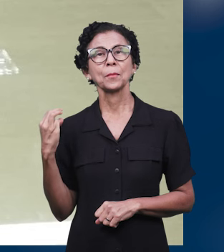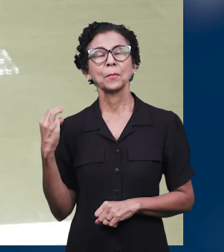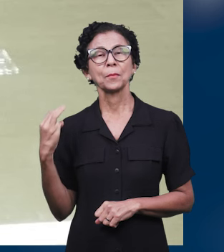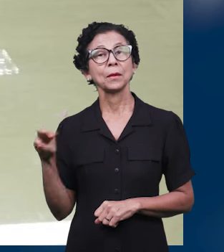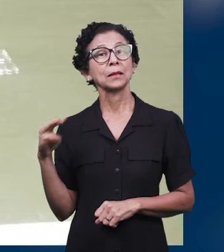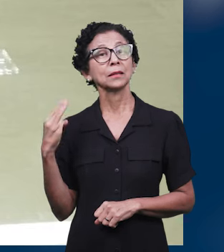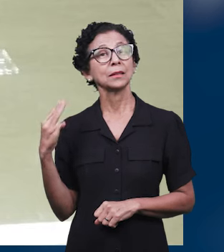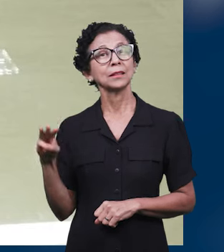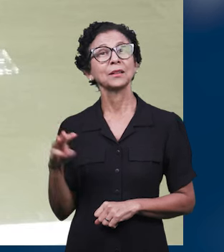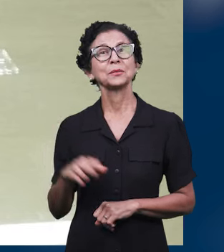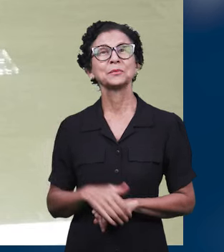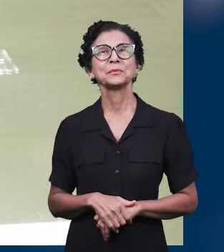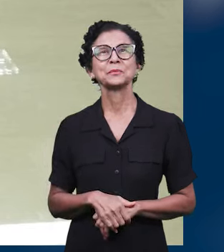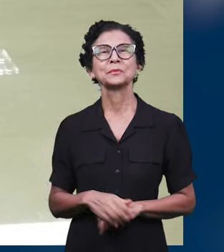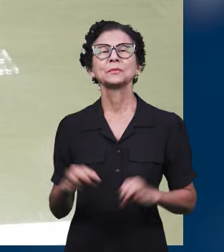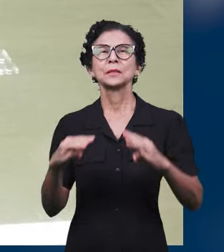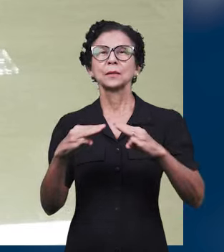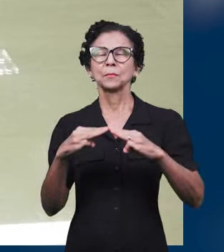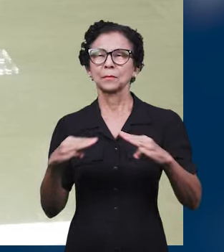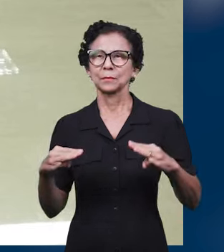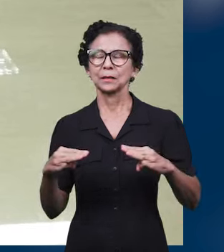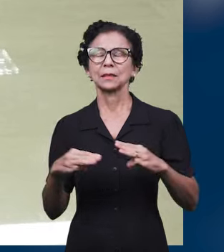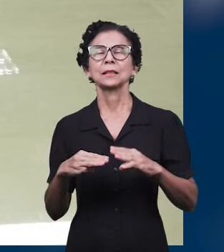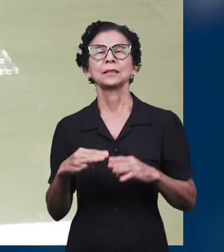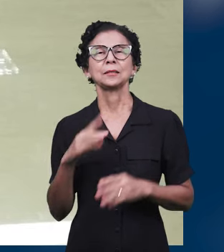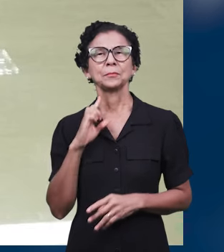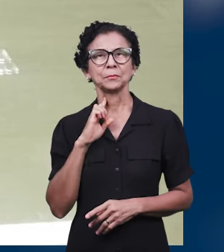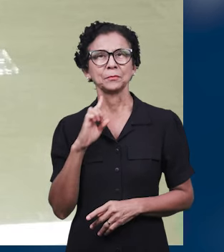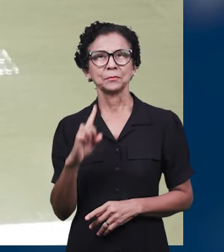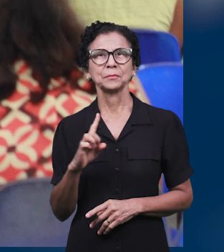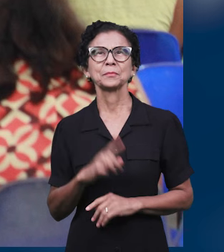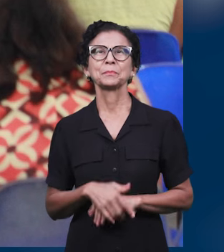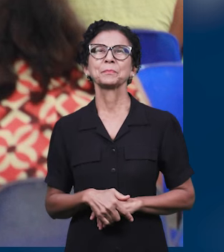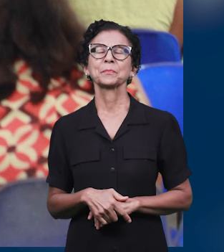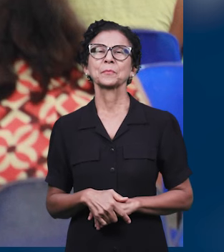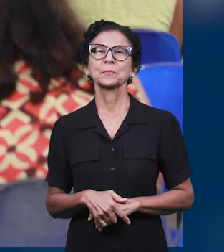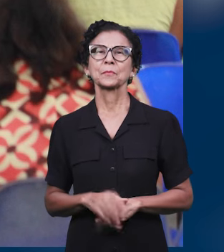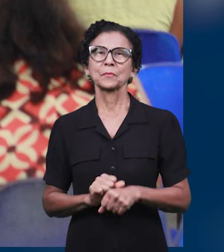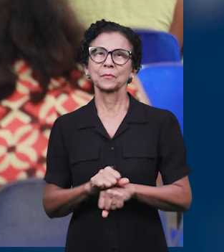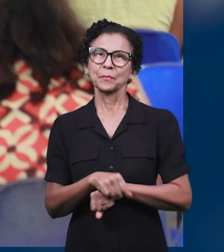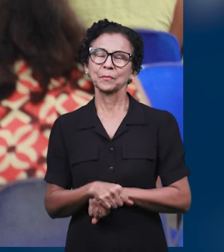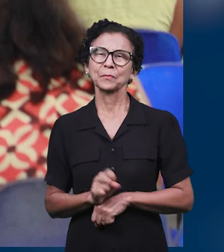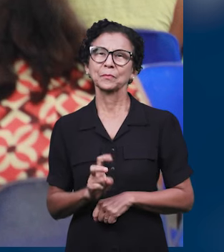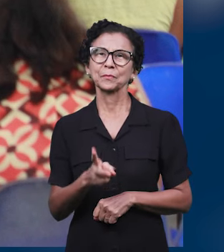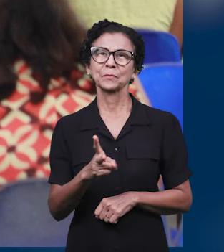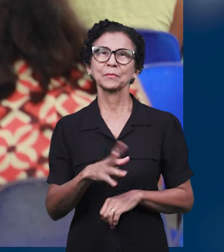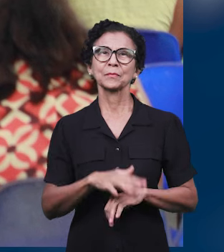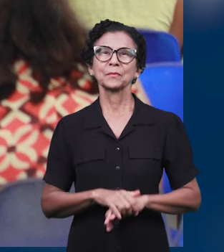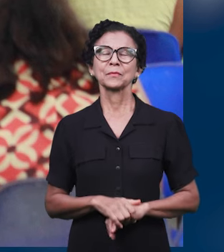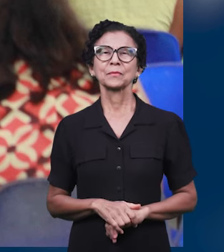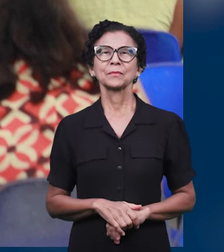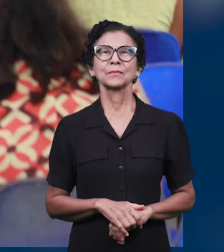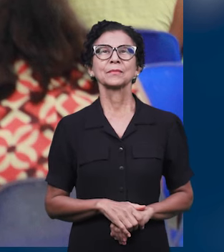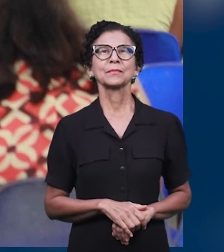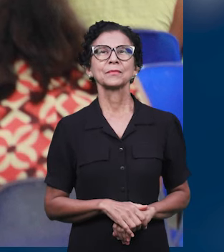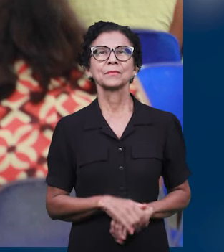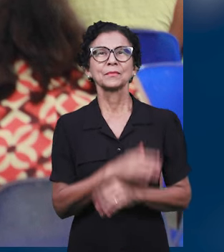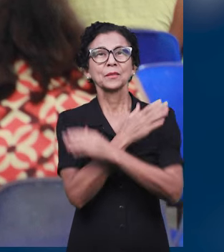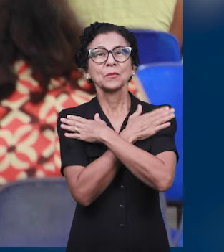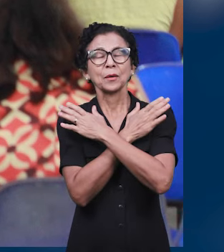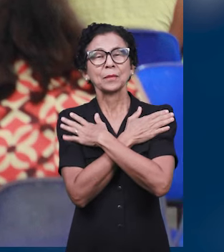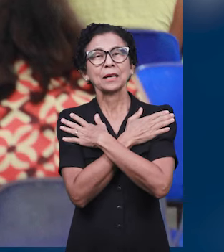Mini seminário para os nossos jovens em Itabira, Minas Gerais. Seminário para os jovens, hein? Esse mês estamos orando aí pelos